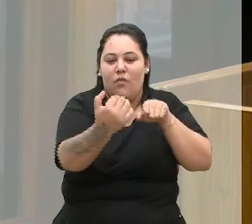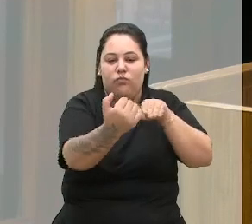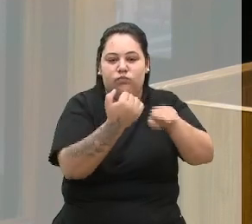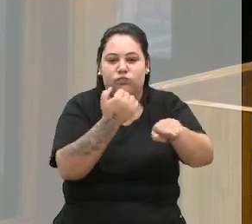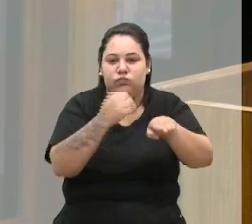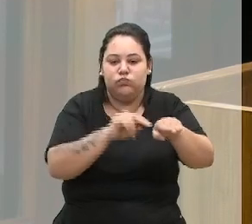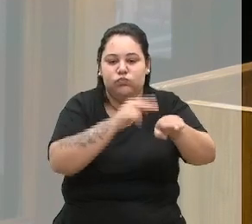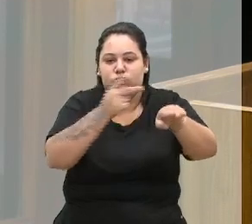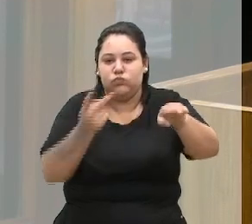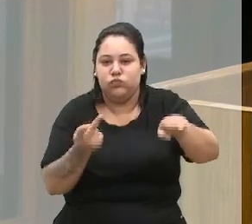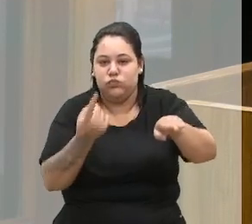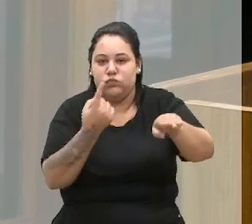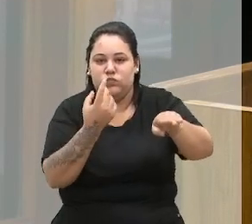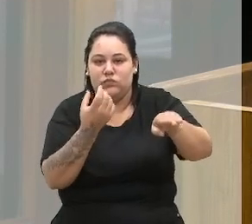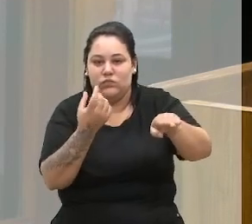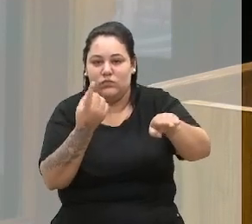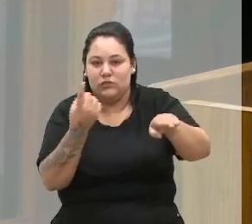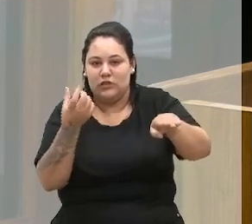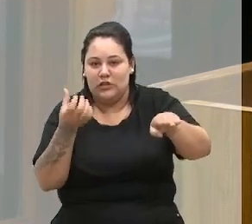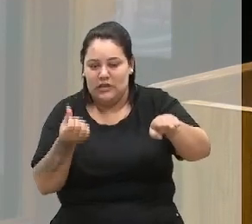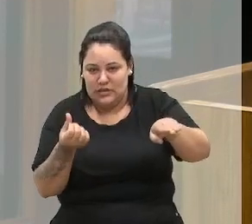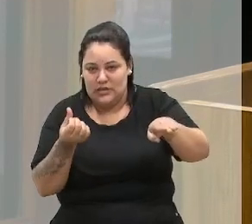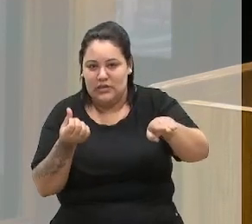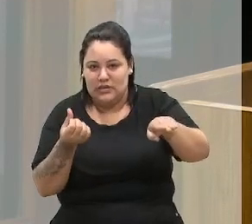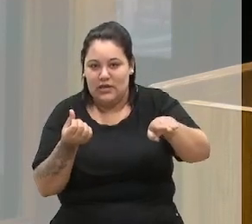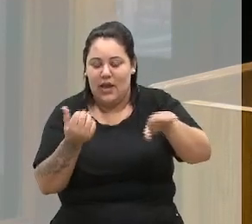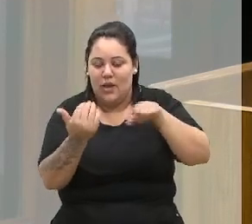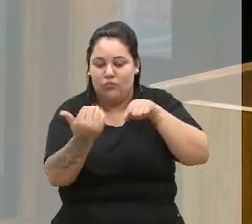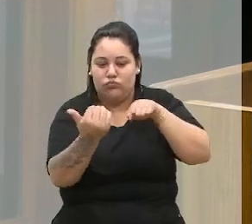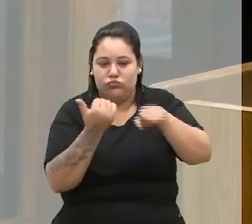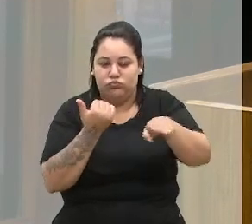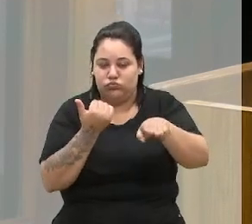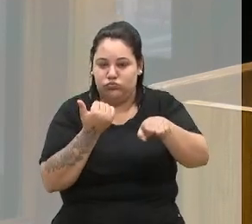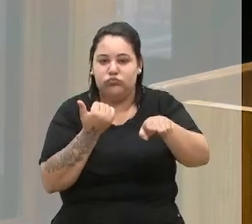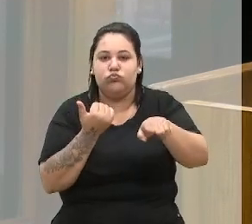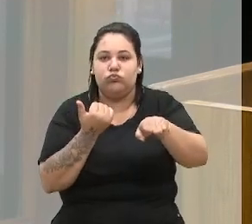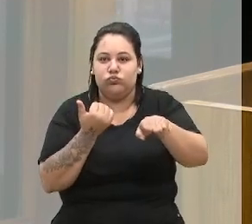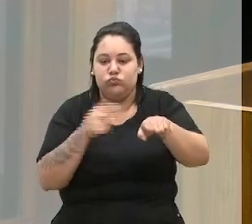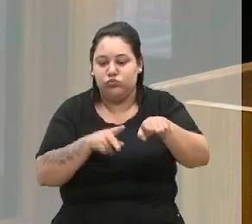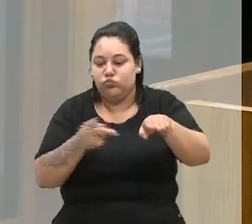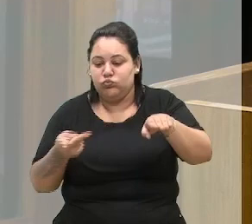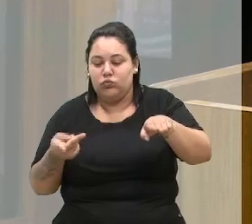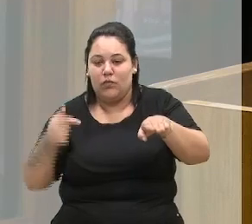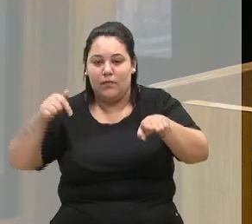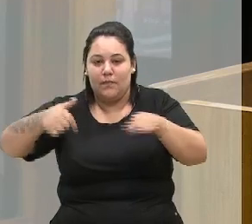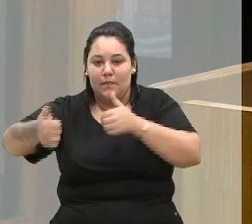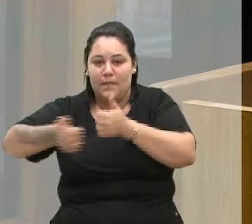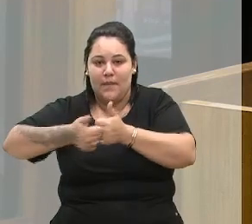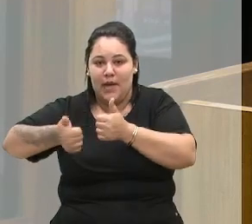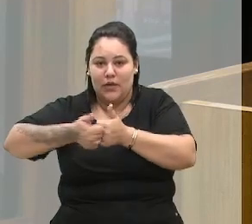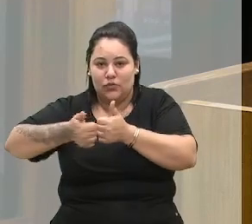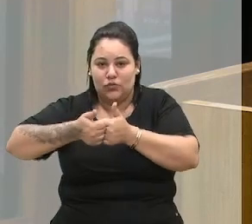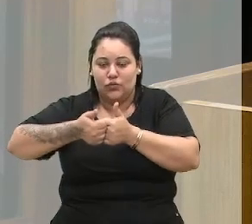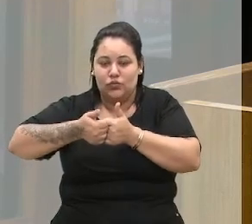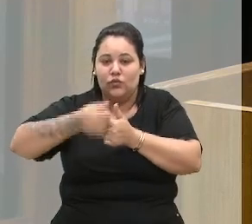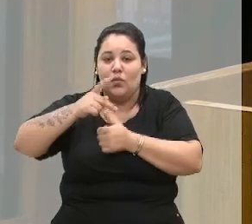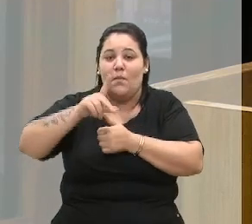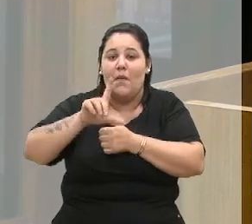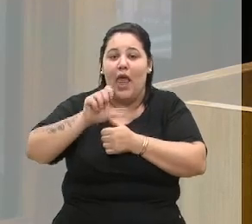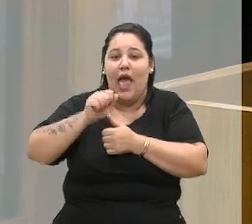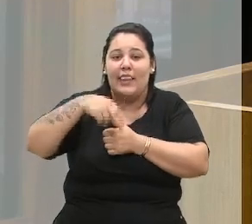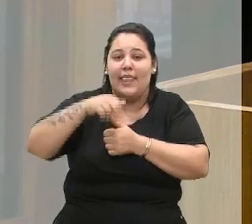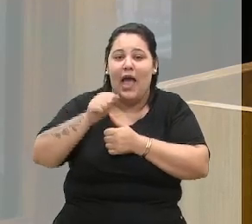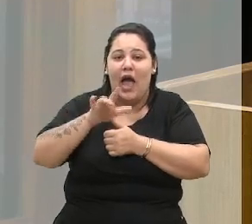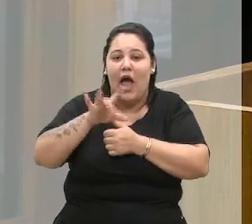da BR-116, aqui próximo ao Planalto, onde nós,